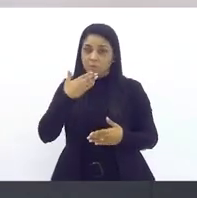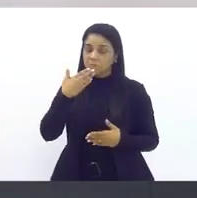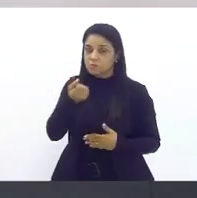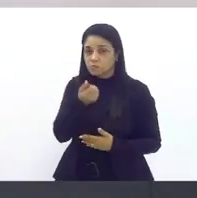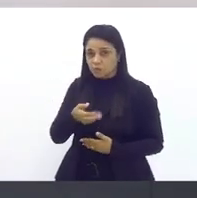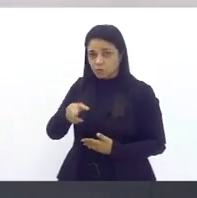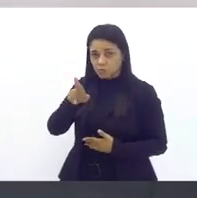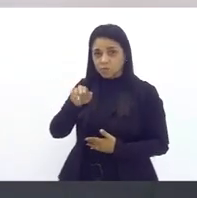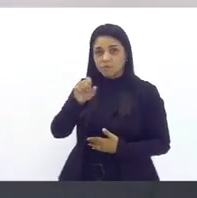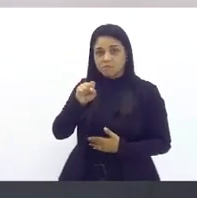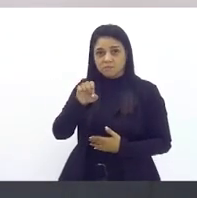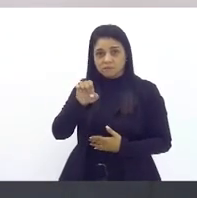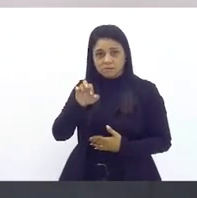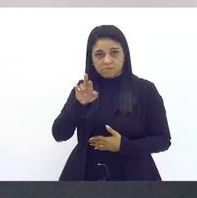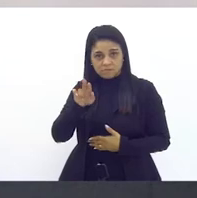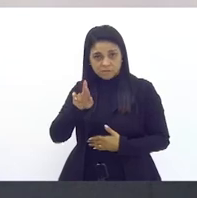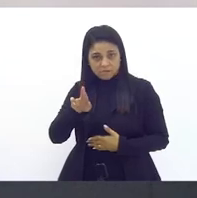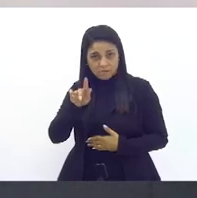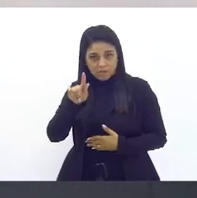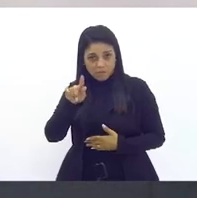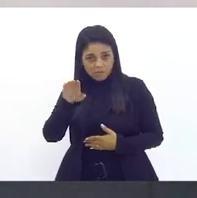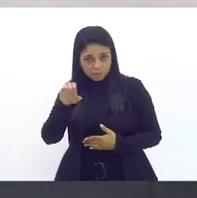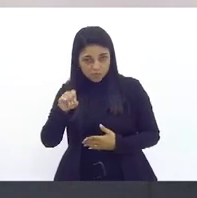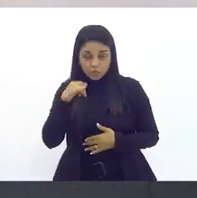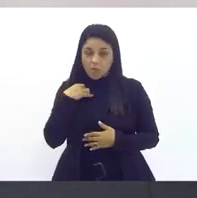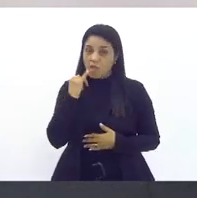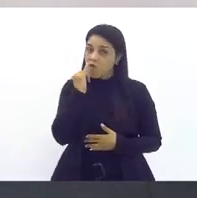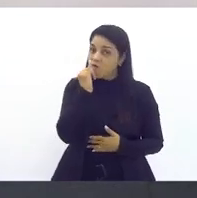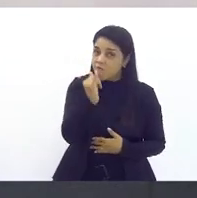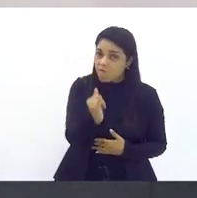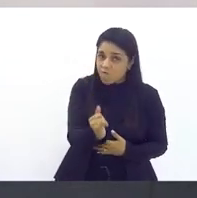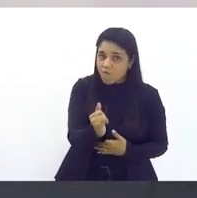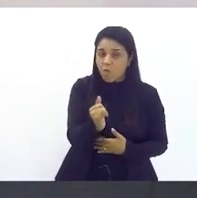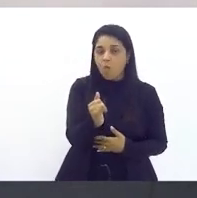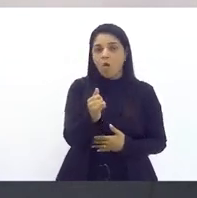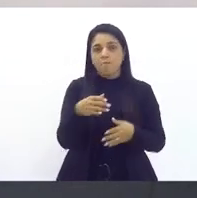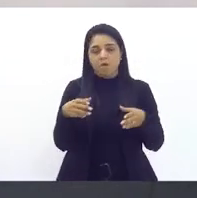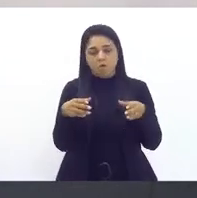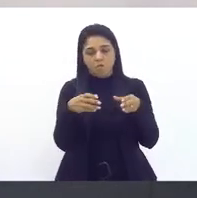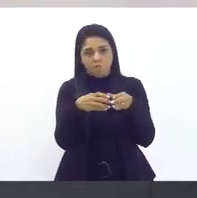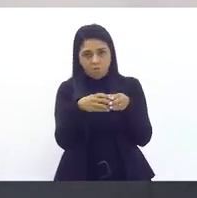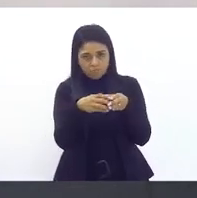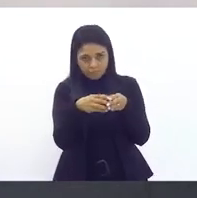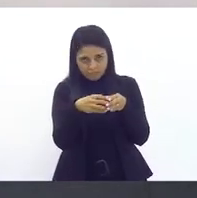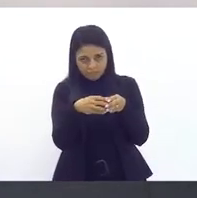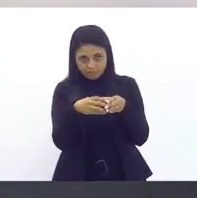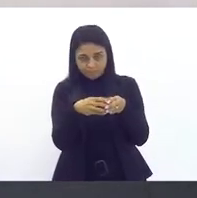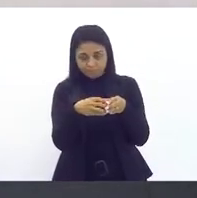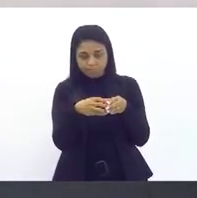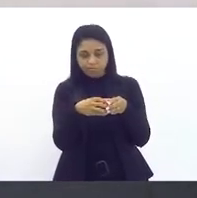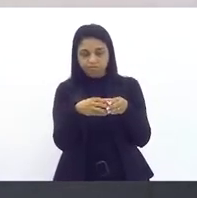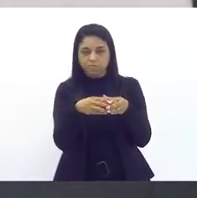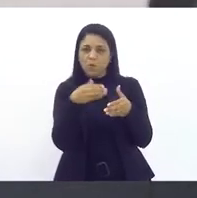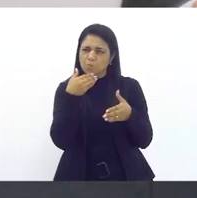né, que informe essa comissão, por gentileza,